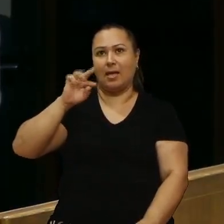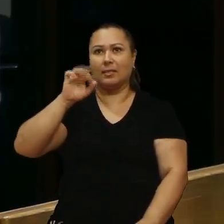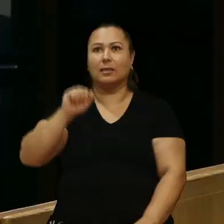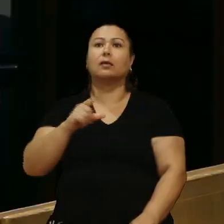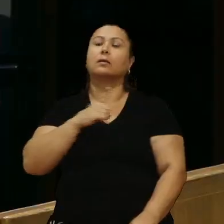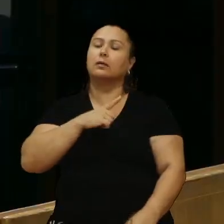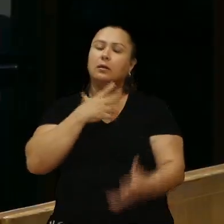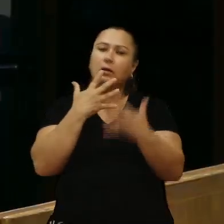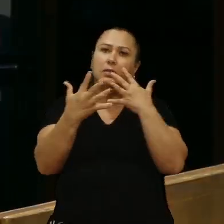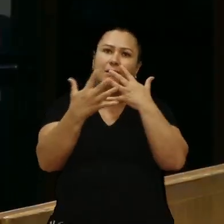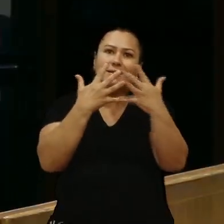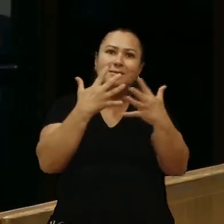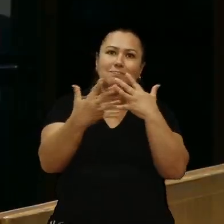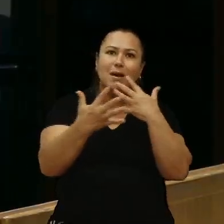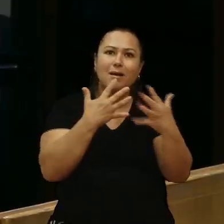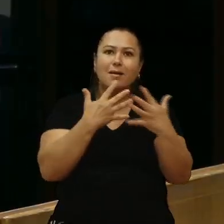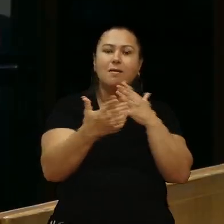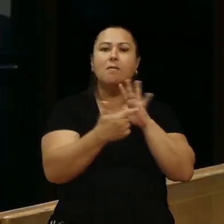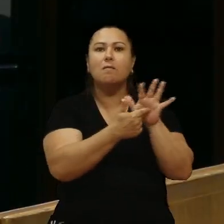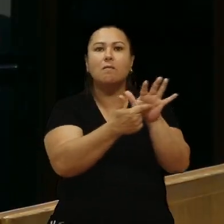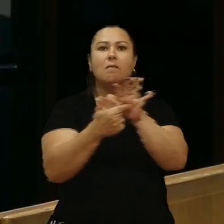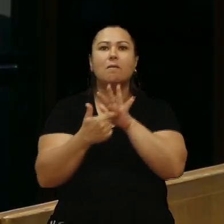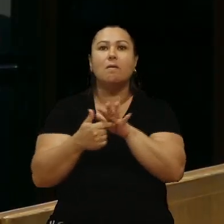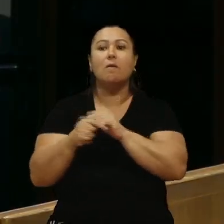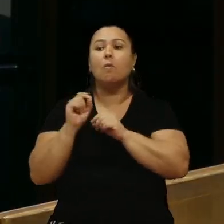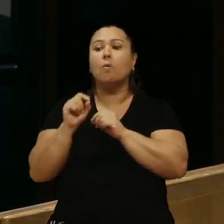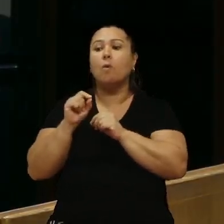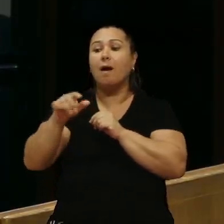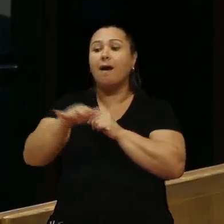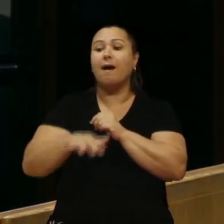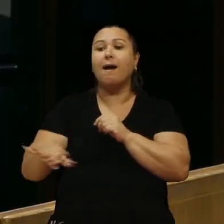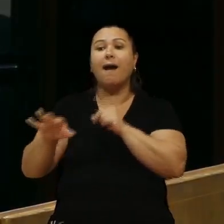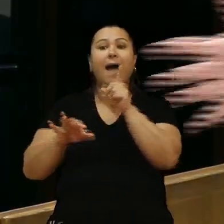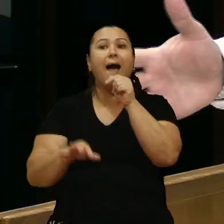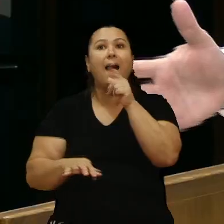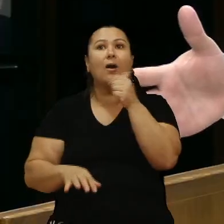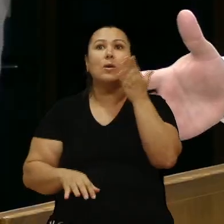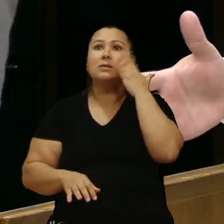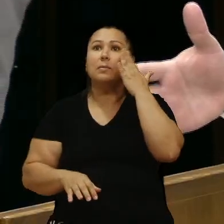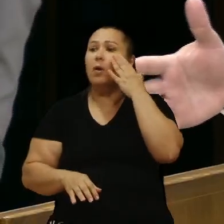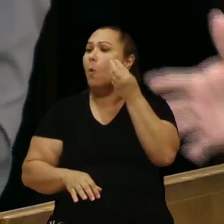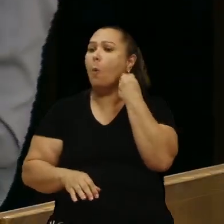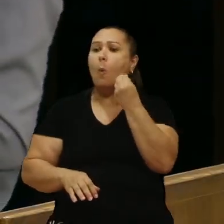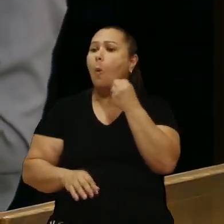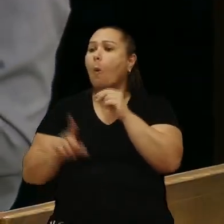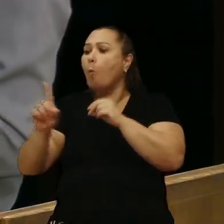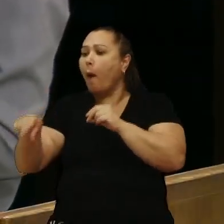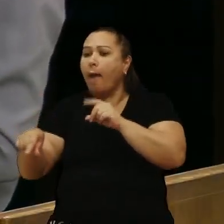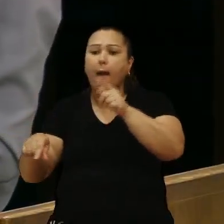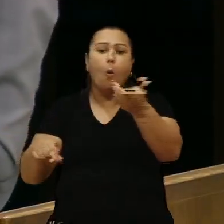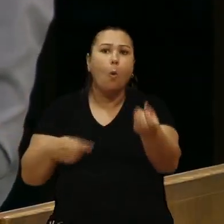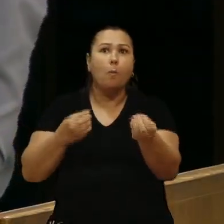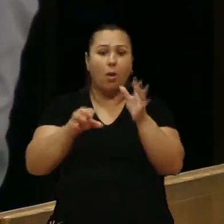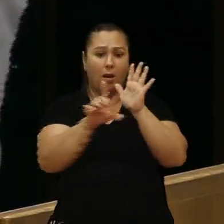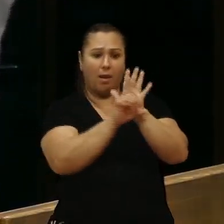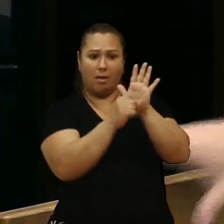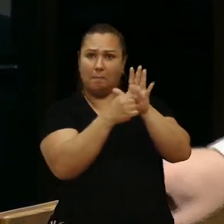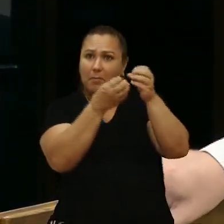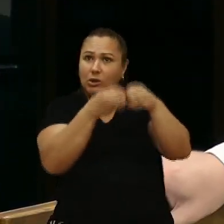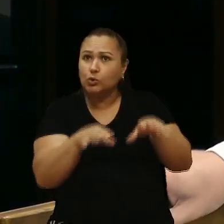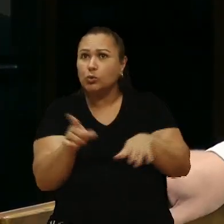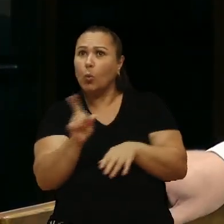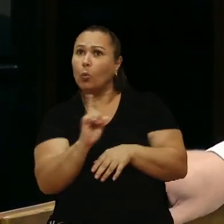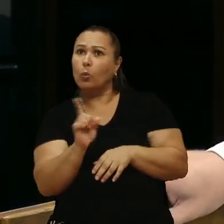ampla transparência quanto à situação das zonas de água. Nós precisamos saber, professora Vânia, como está cada situação e se essa lei aqui causa prejuízo ou não